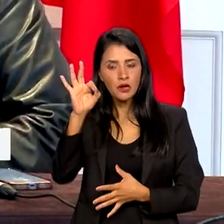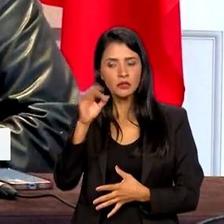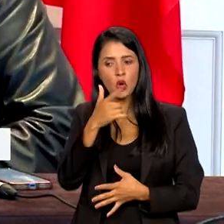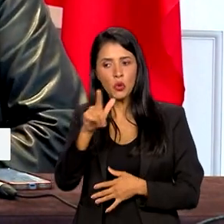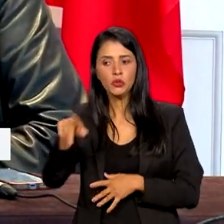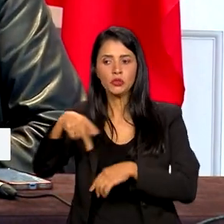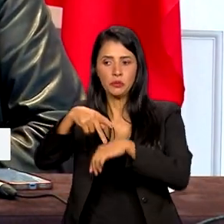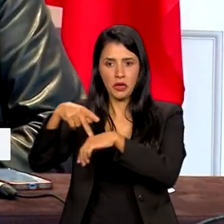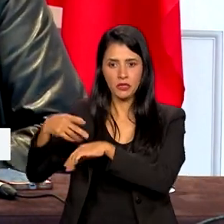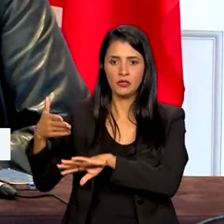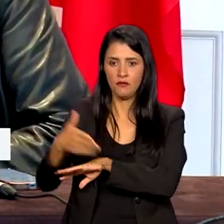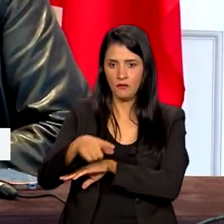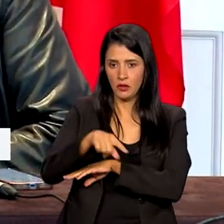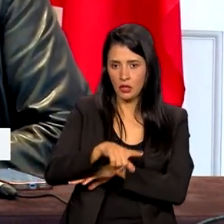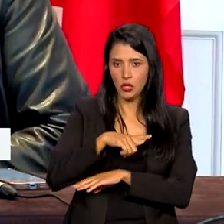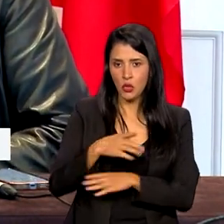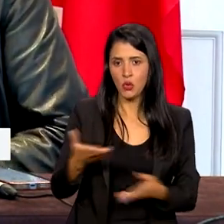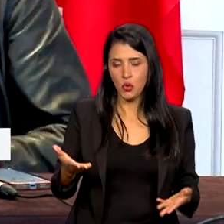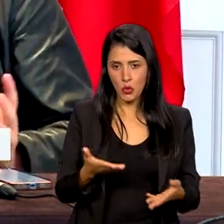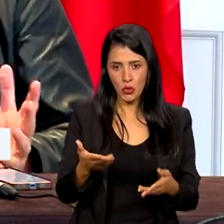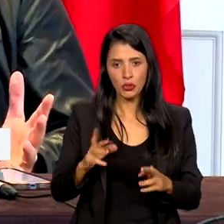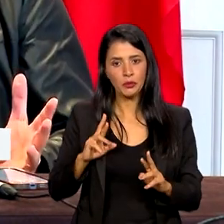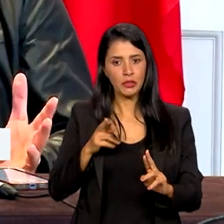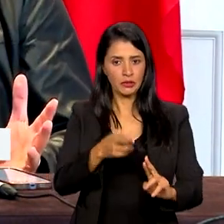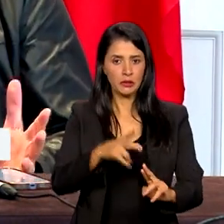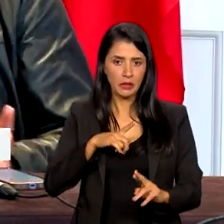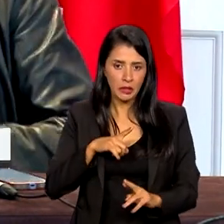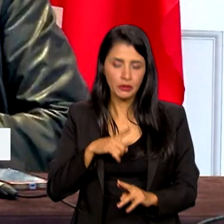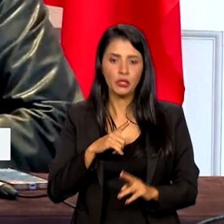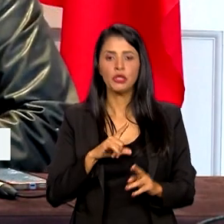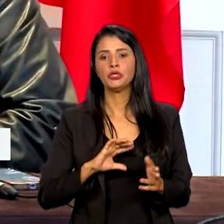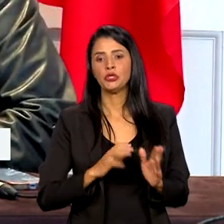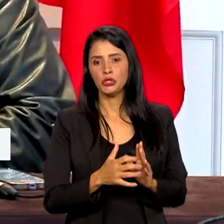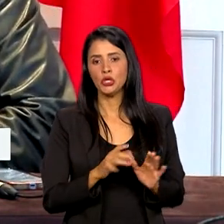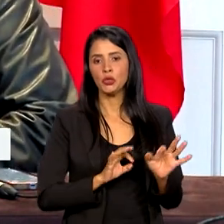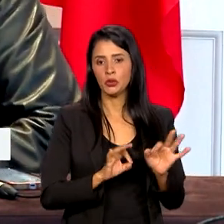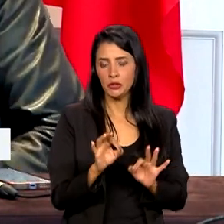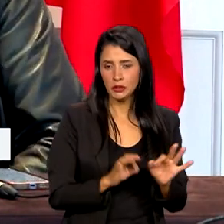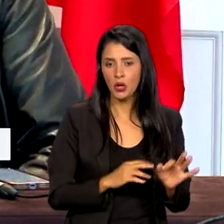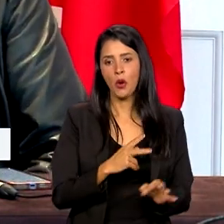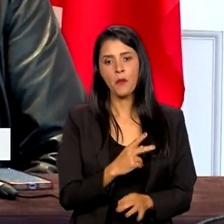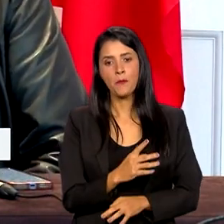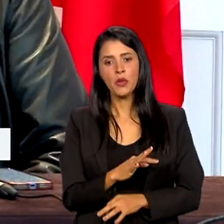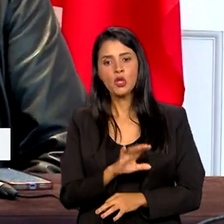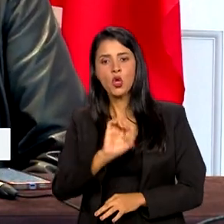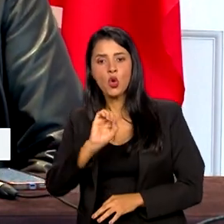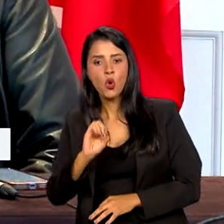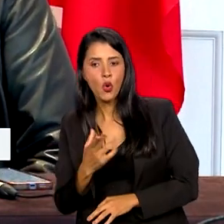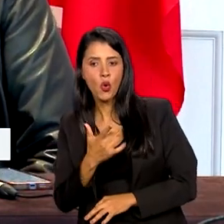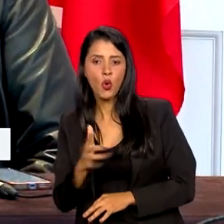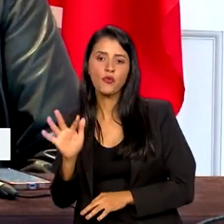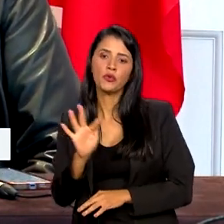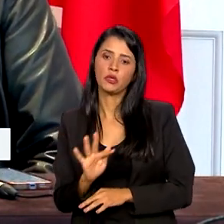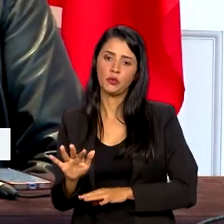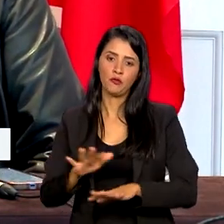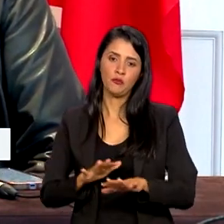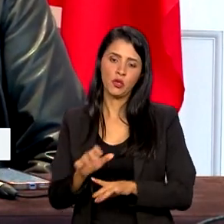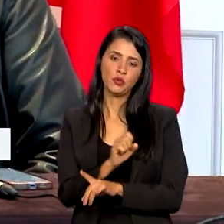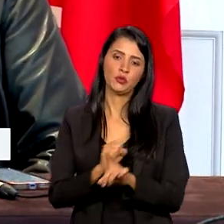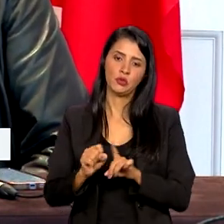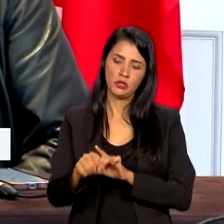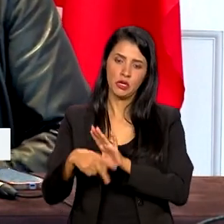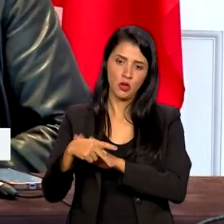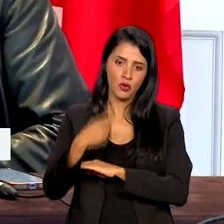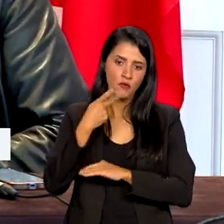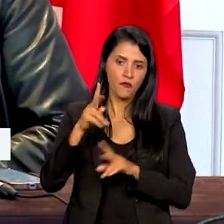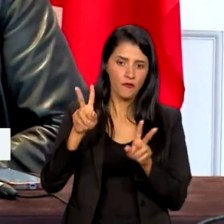aqui representados por, seja núcleo do PT, seja organizações e federações dos movimentos sociais que tratam do